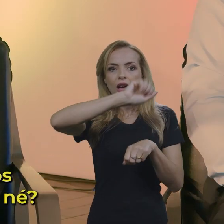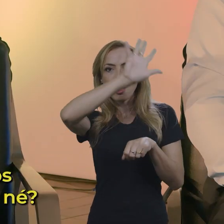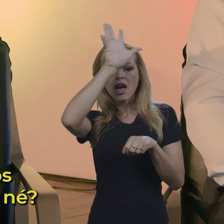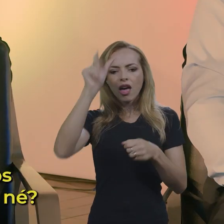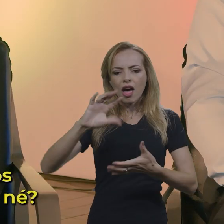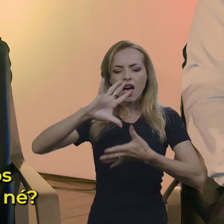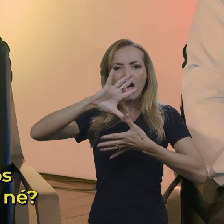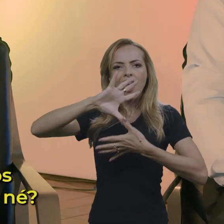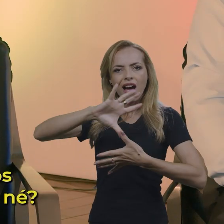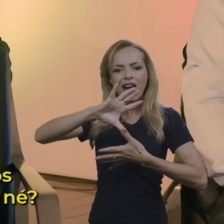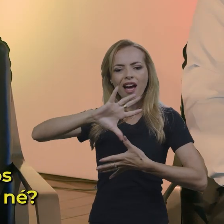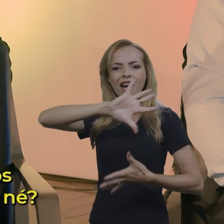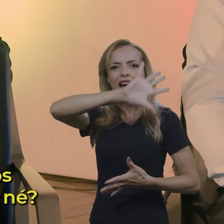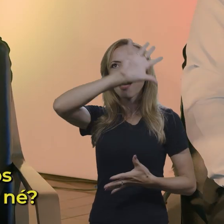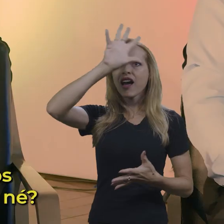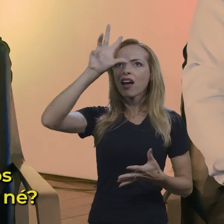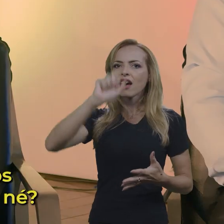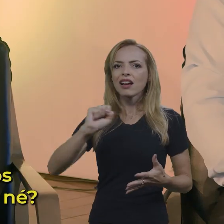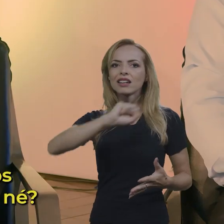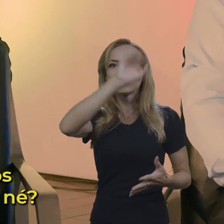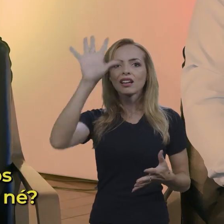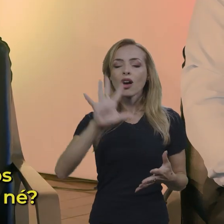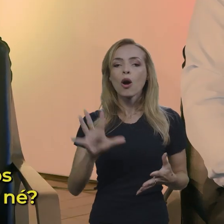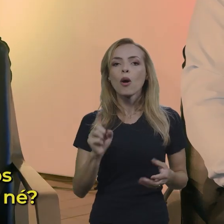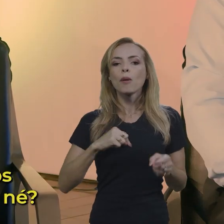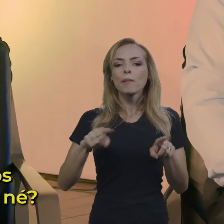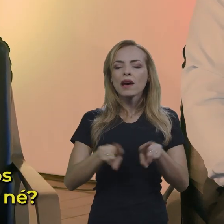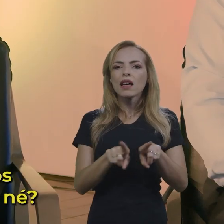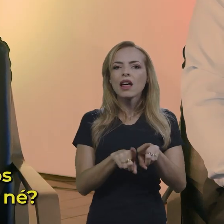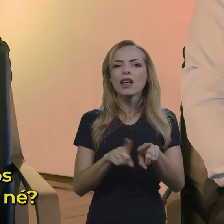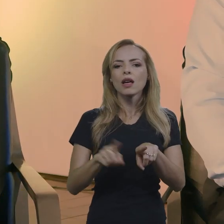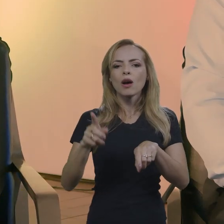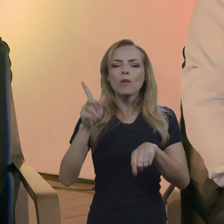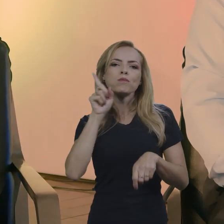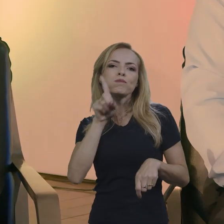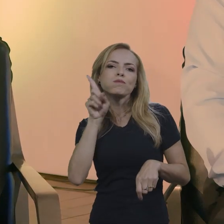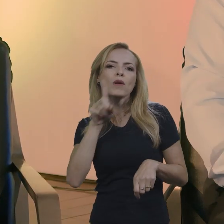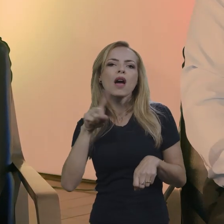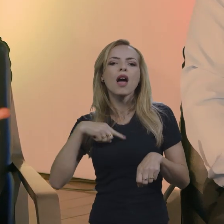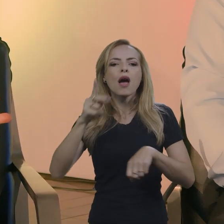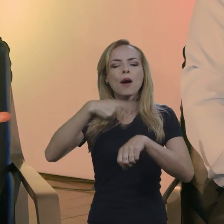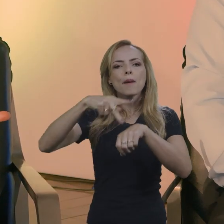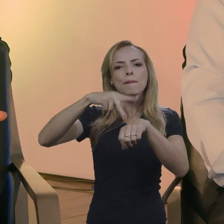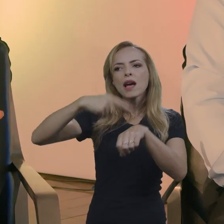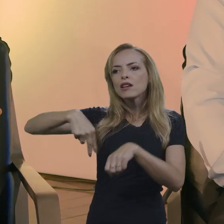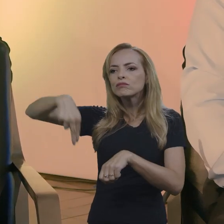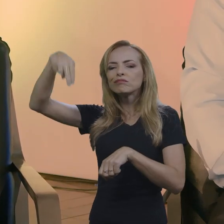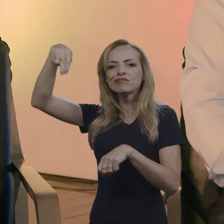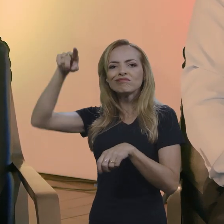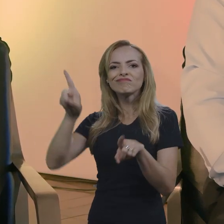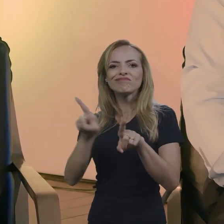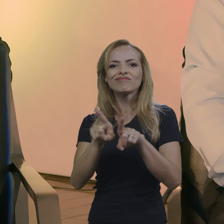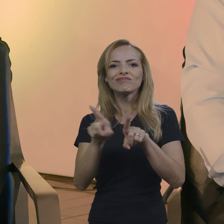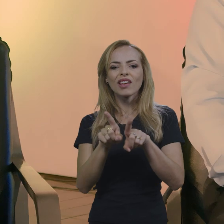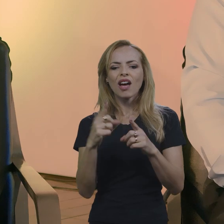para sempre a Europa e os Estados Unidos, os países do norte, né. Então, eu acho que são duas coisas assim, que